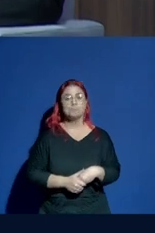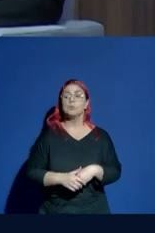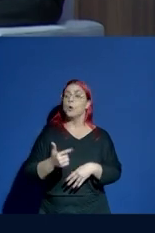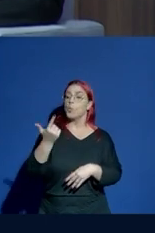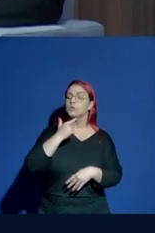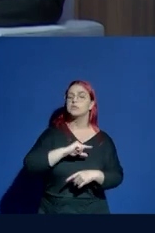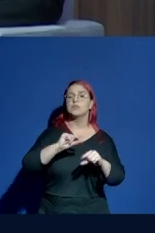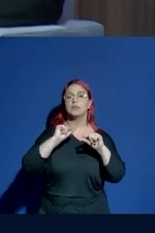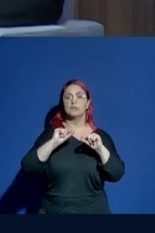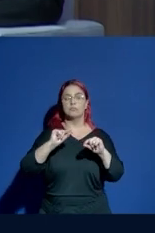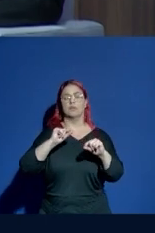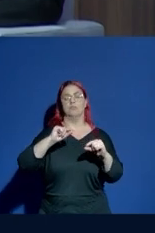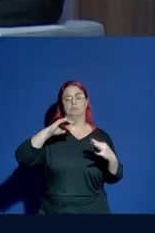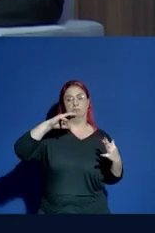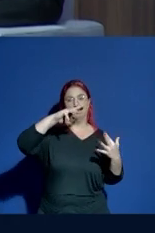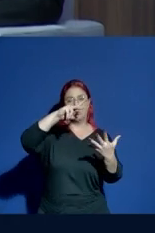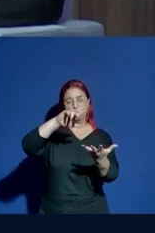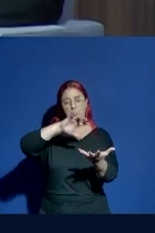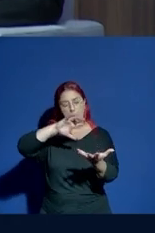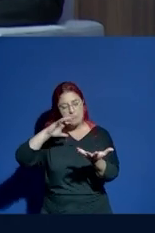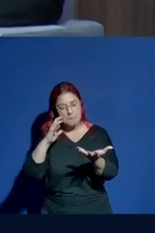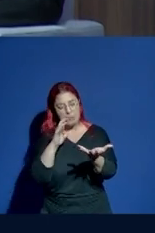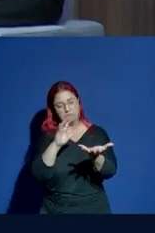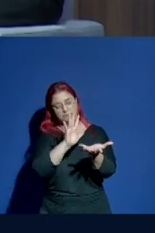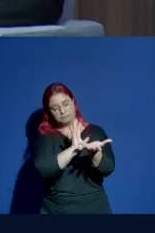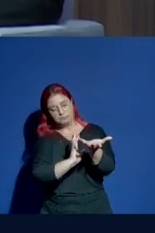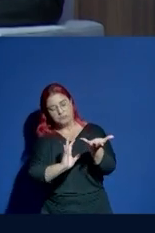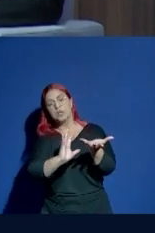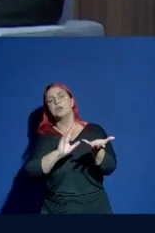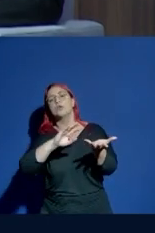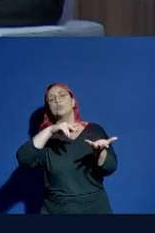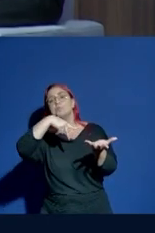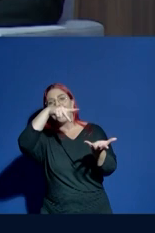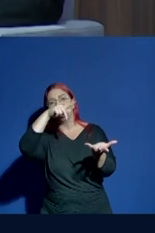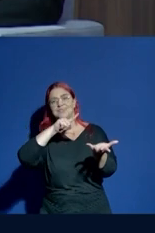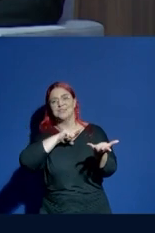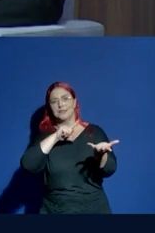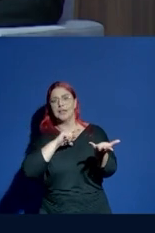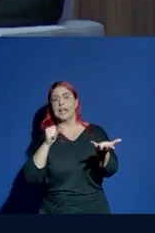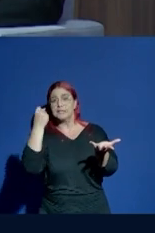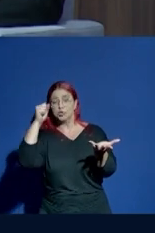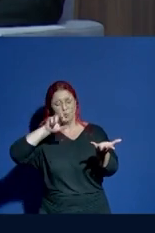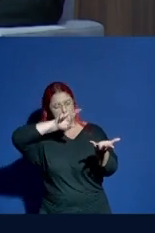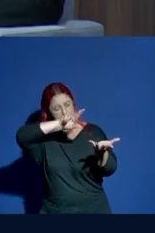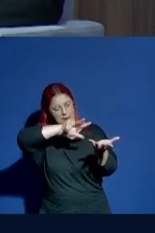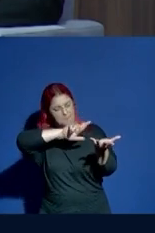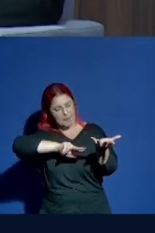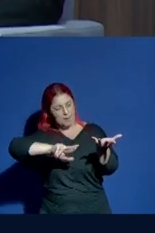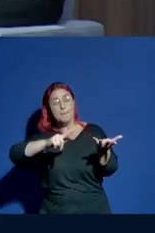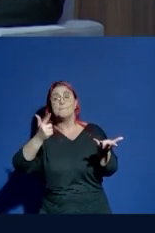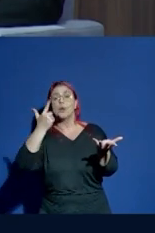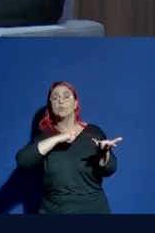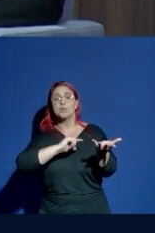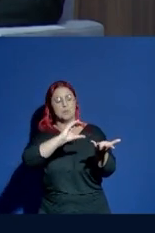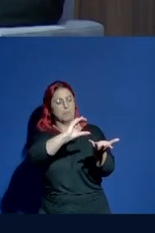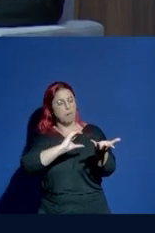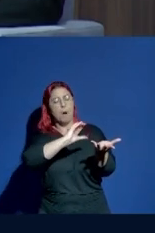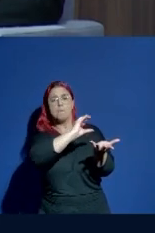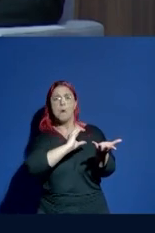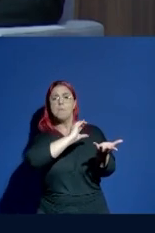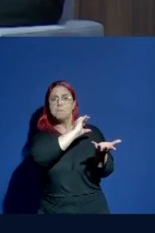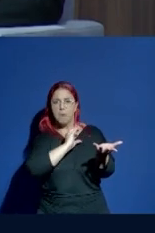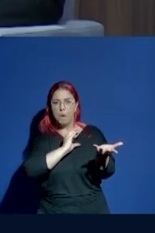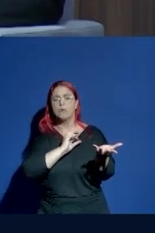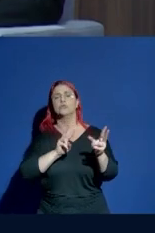liderar o sul Global na relação com os países industrializados para que a gente possa monetizar isso a favor